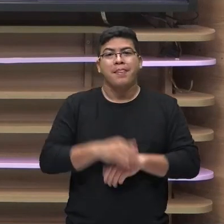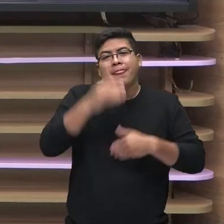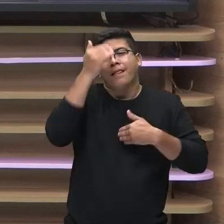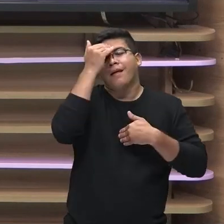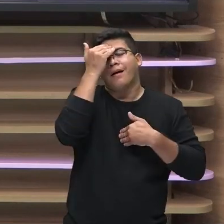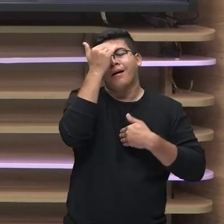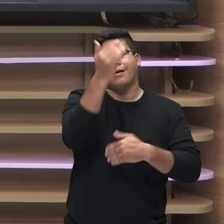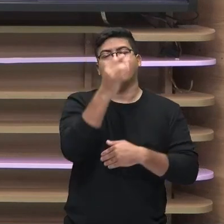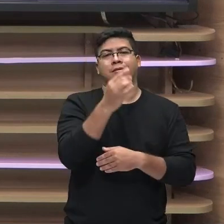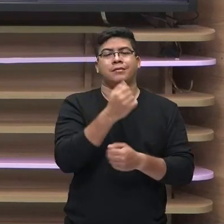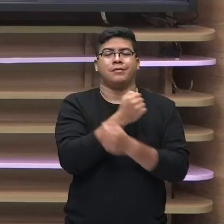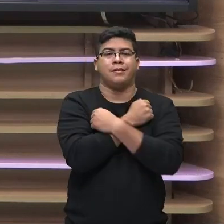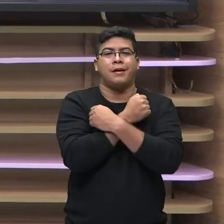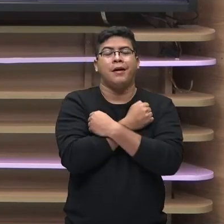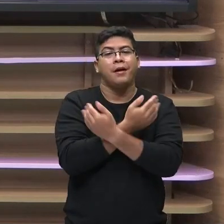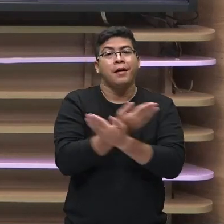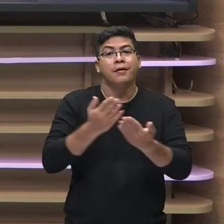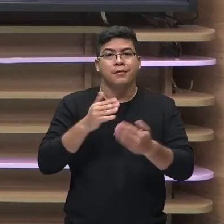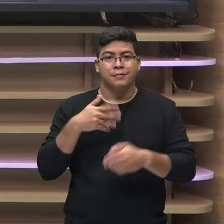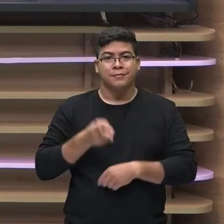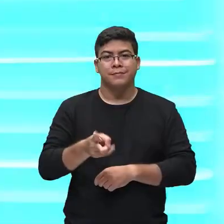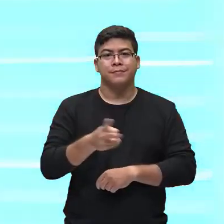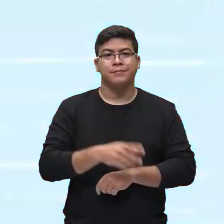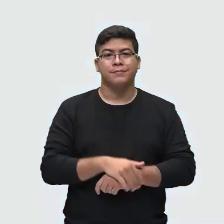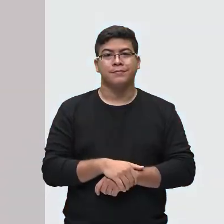agradecido desde já e vamos que vamos juntos.